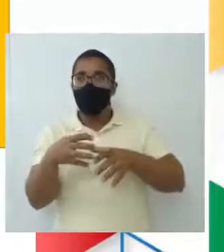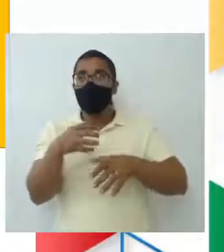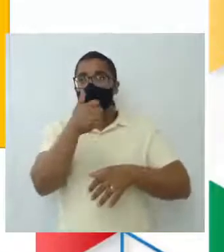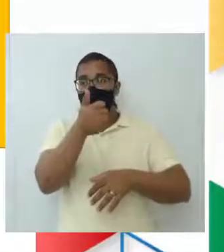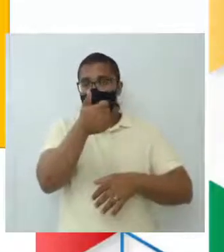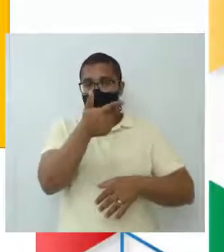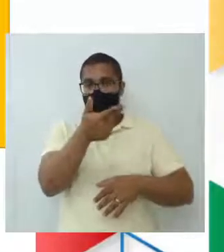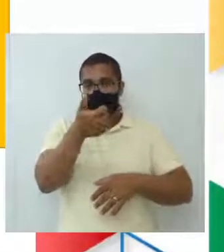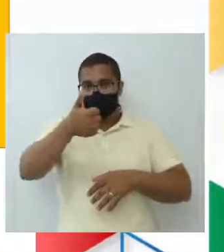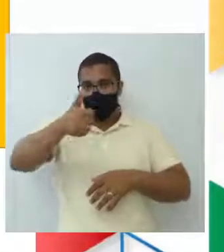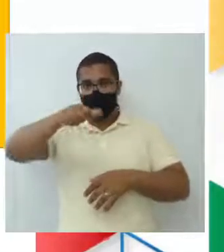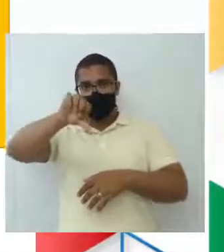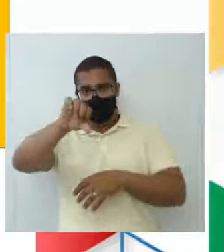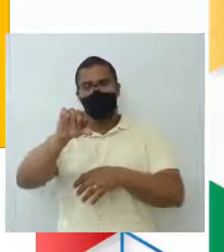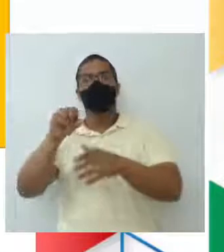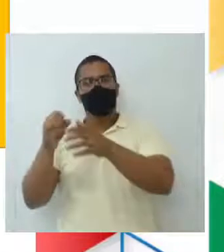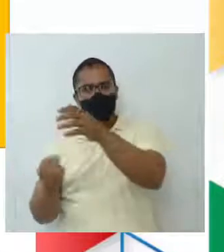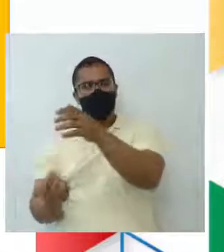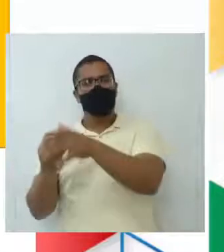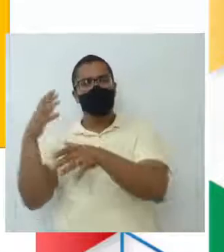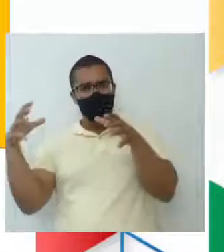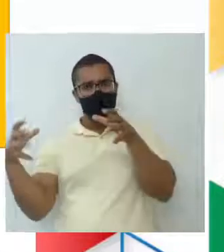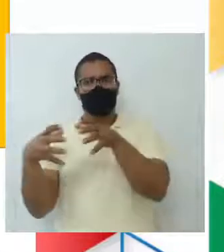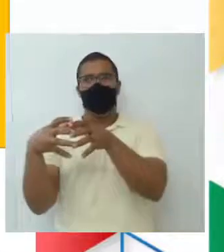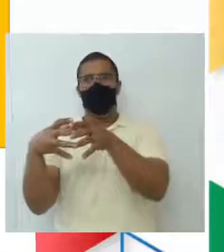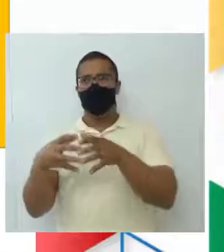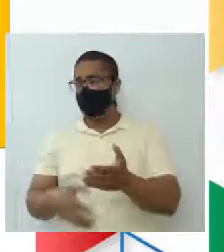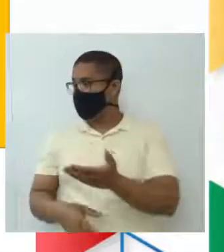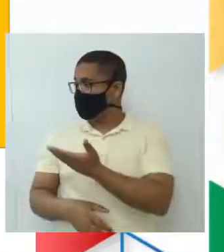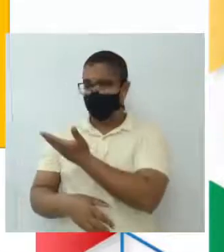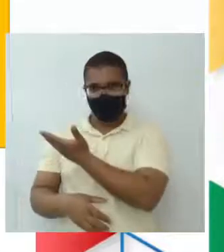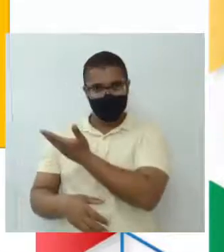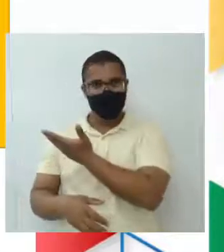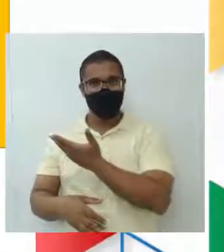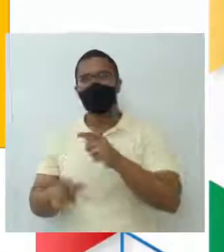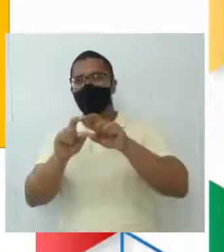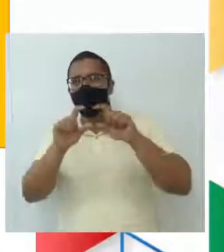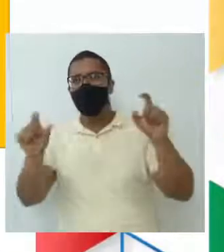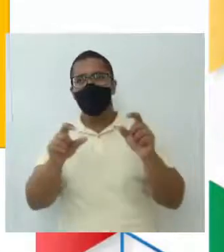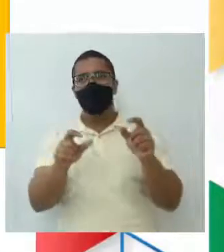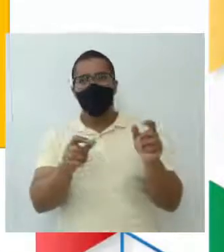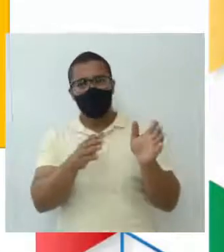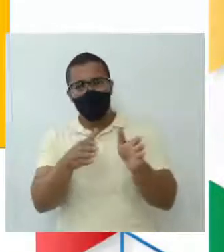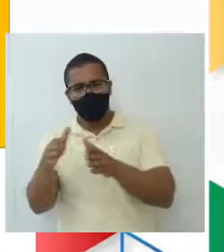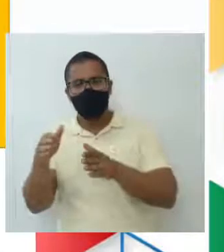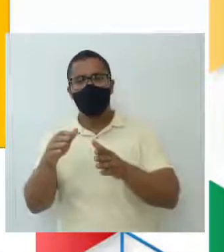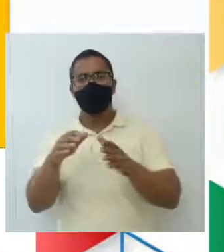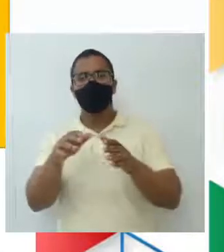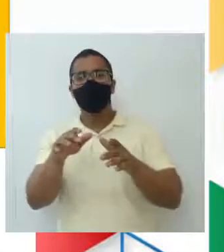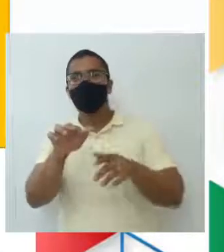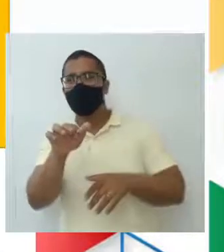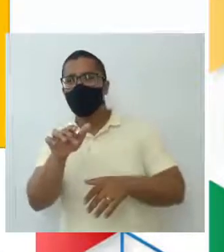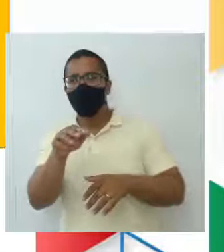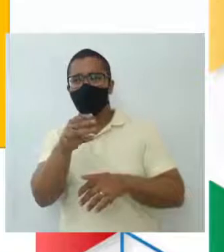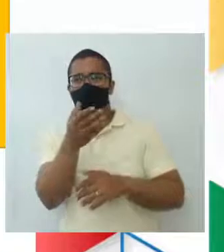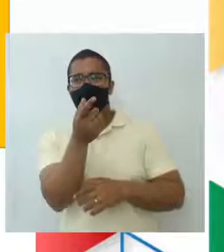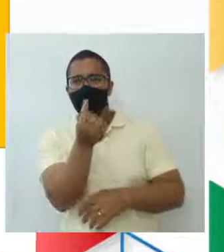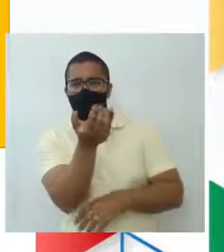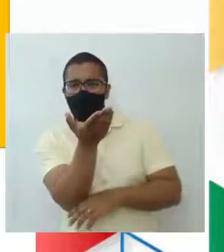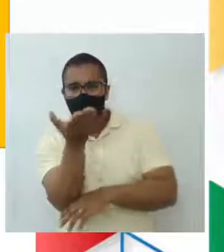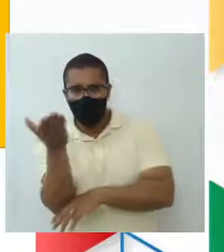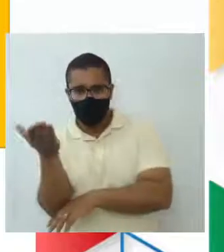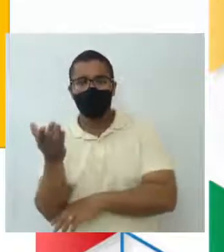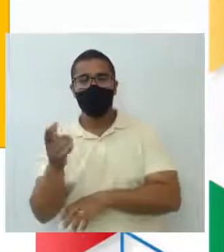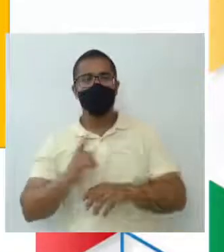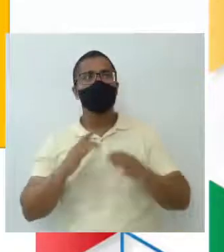fundada a Ordem dos Irmãos Mendigantes, que se instalou em uma cabana, em cabanas, no